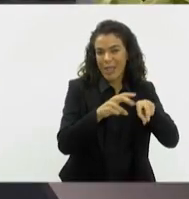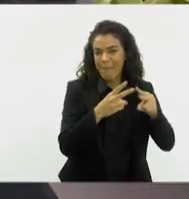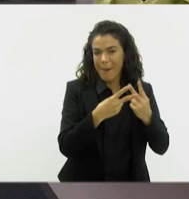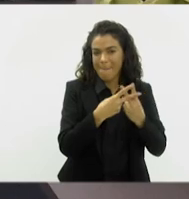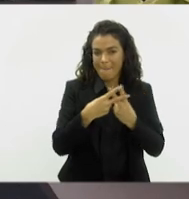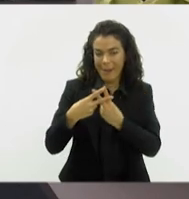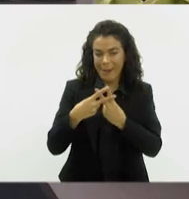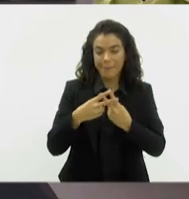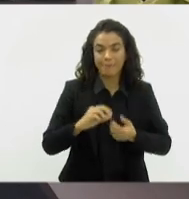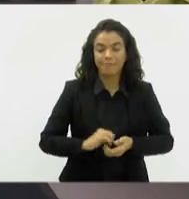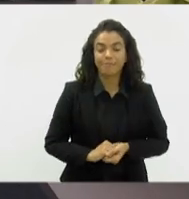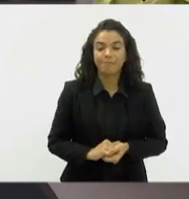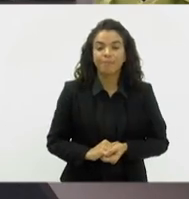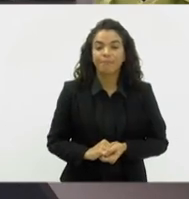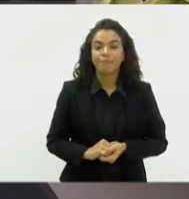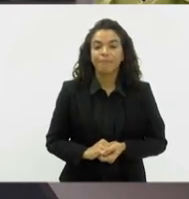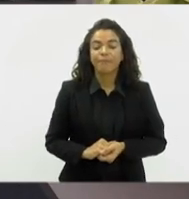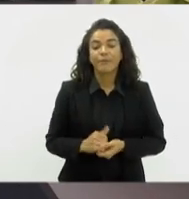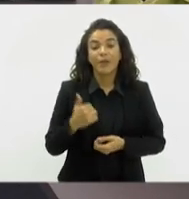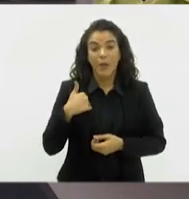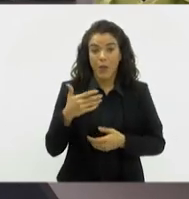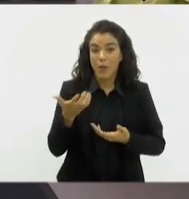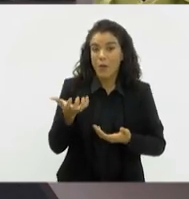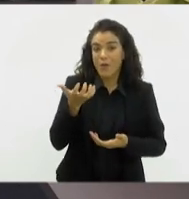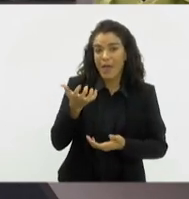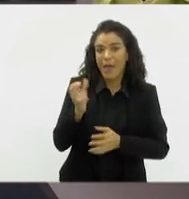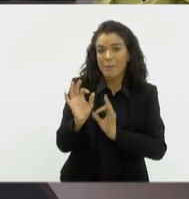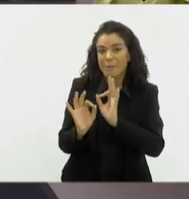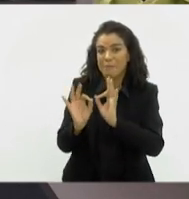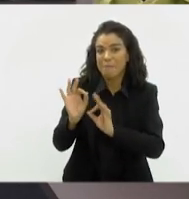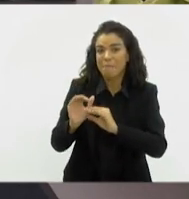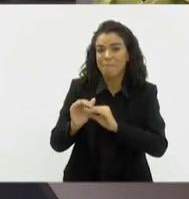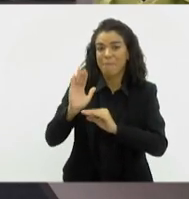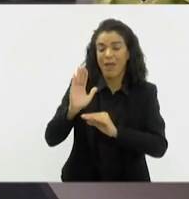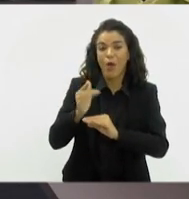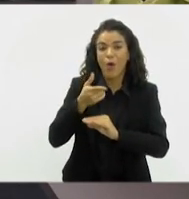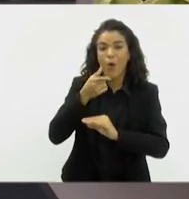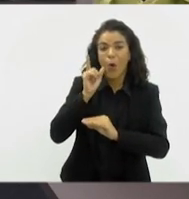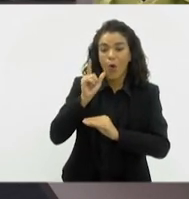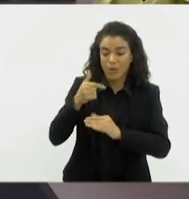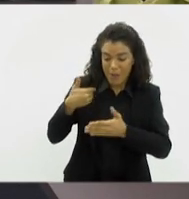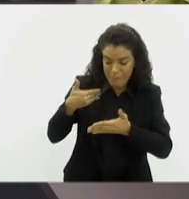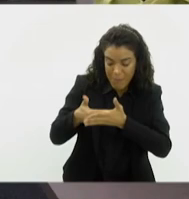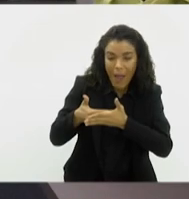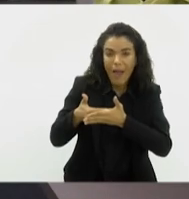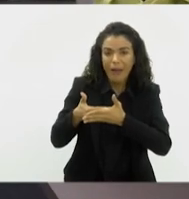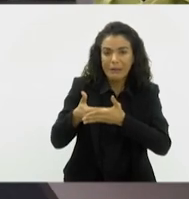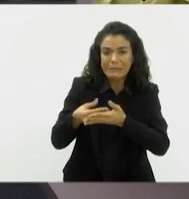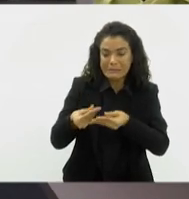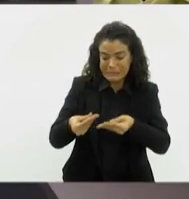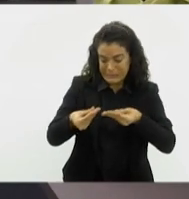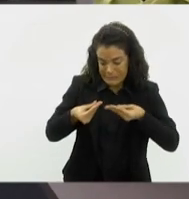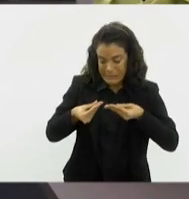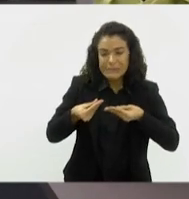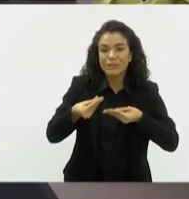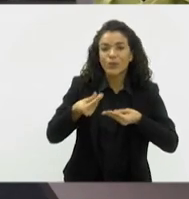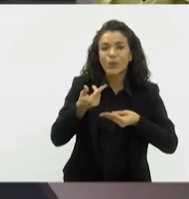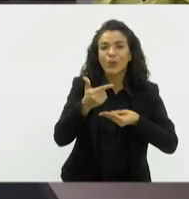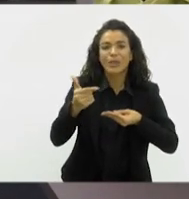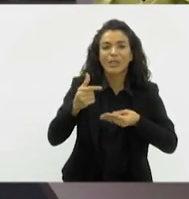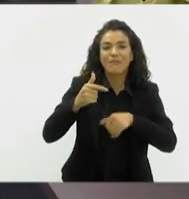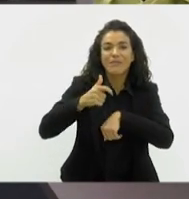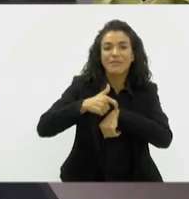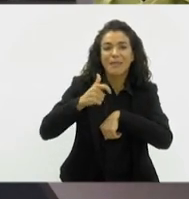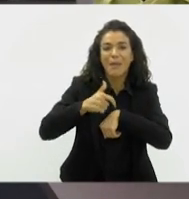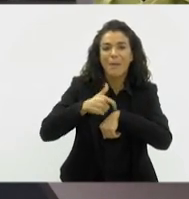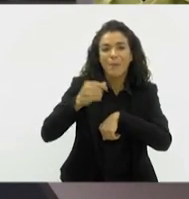presidente. Deputado, eu queria até me preparar mais, porque ontem, eu só recebi isso aqui ontem, então não deu tempo de eu conhecer a